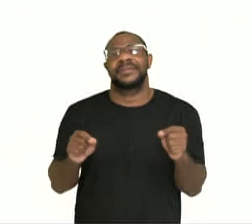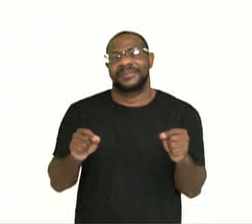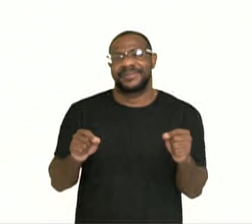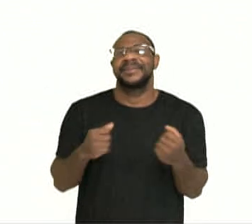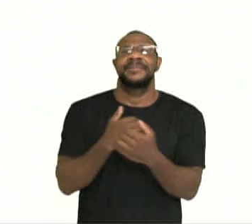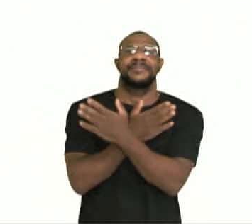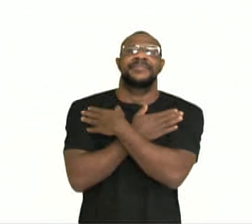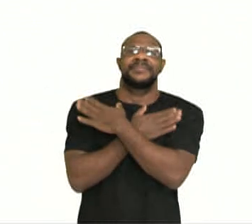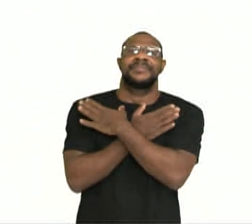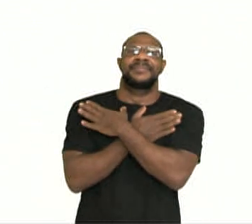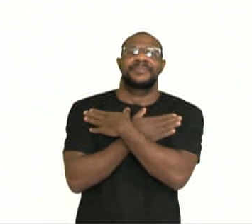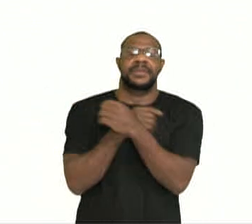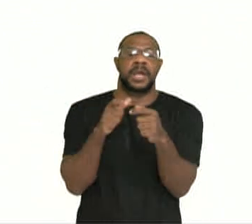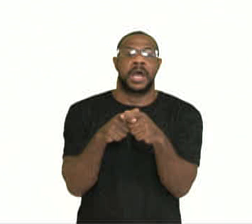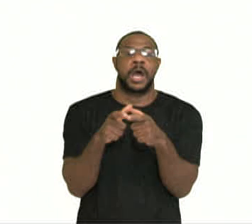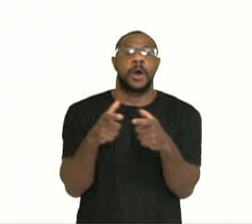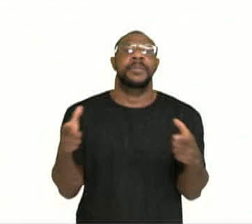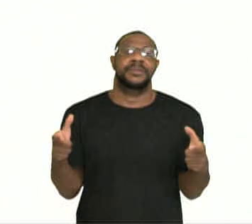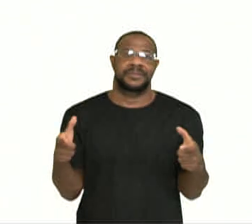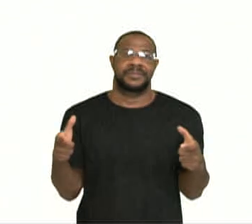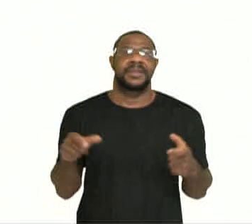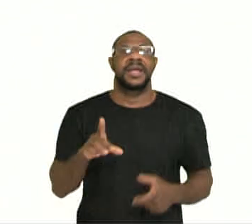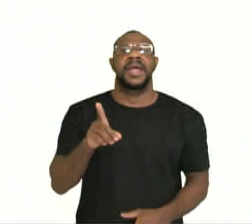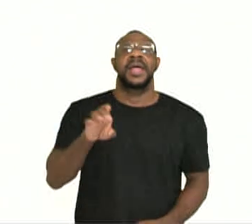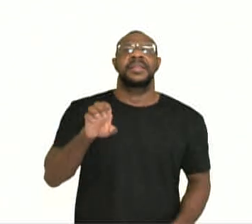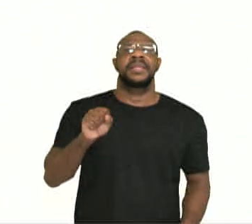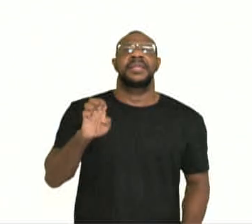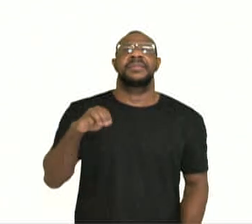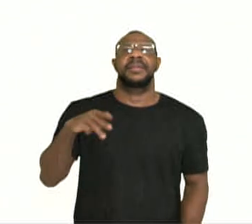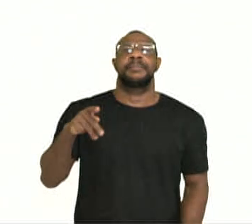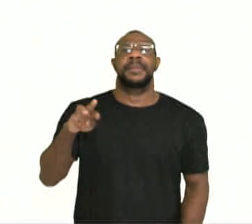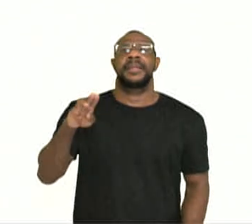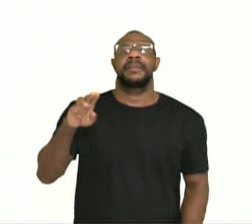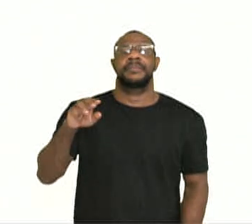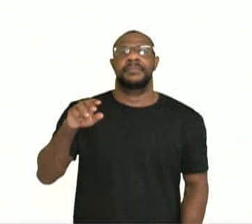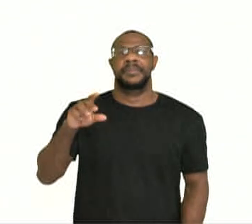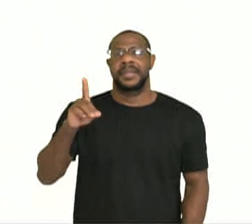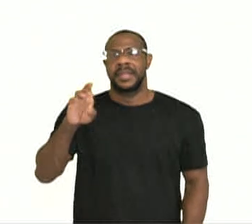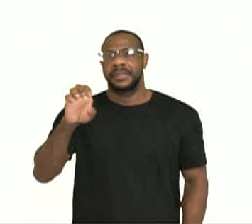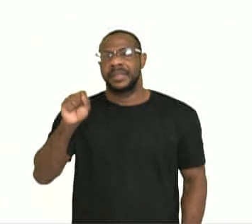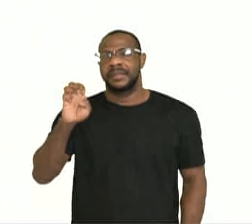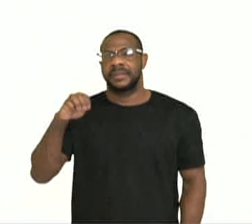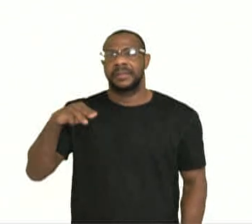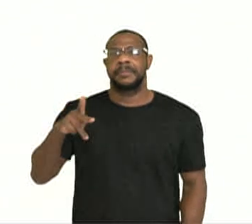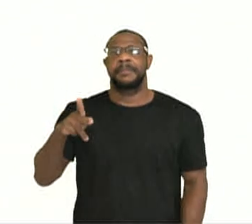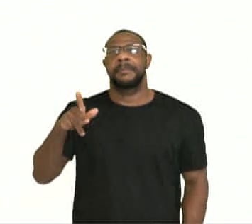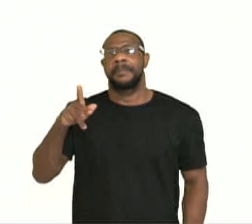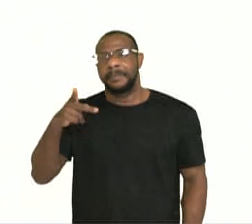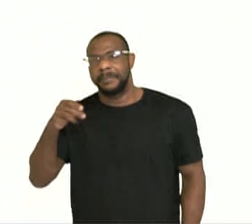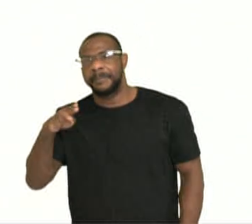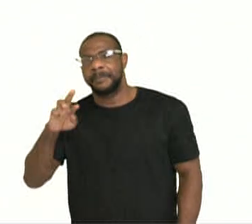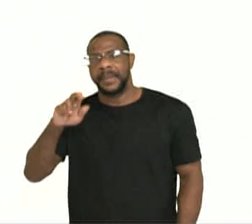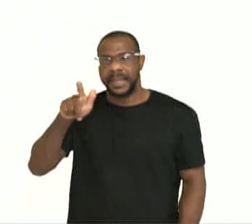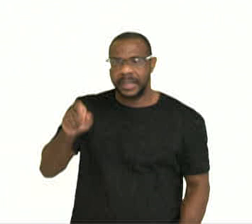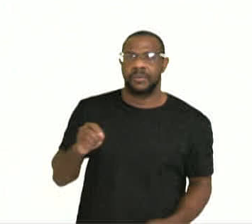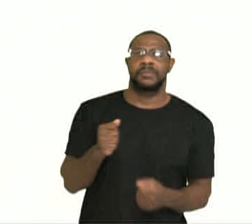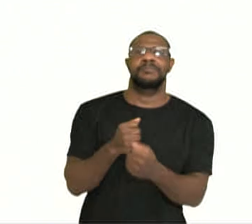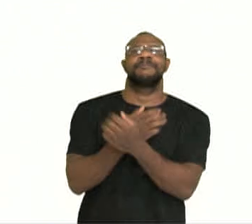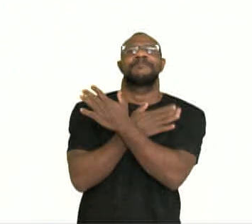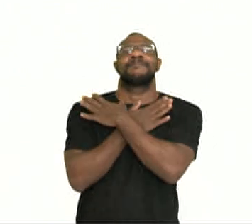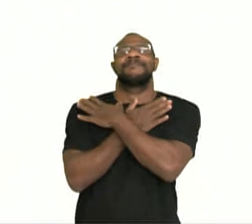de desemprego. Qual é o tipo de desemprego? Conjuntural, lembram lá? Muitos estabelecimentos